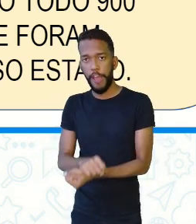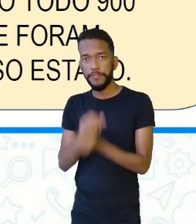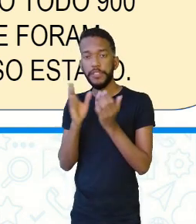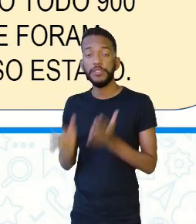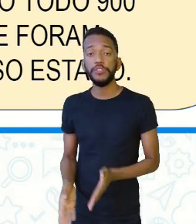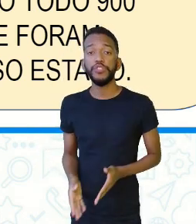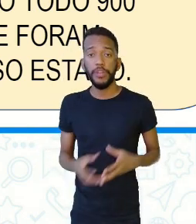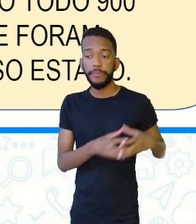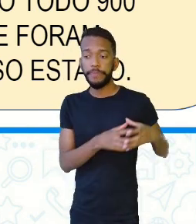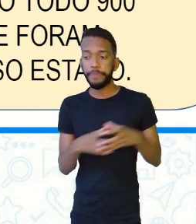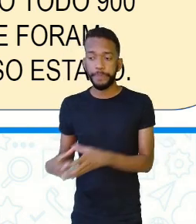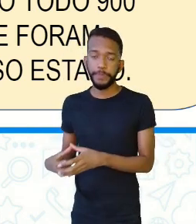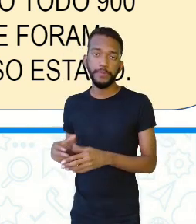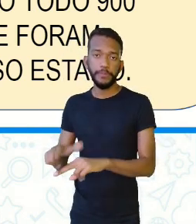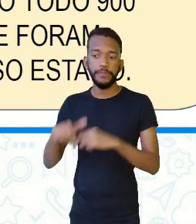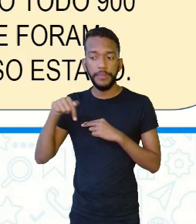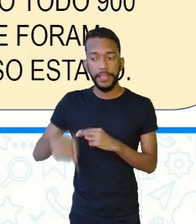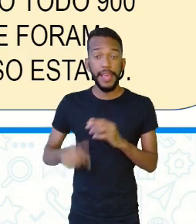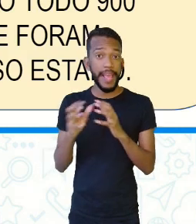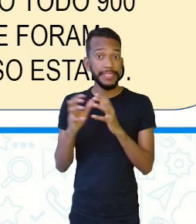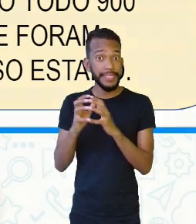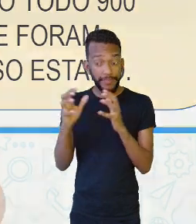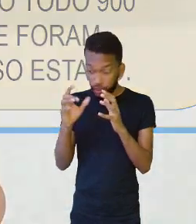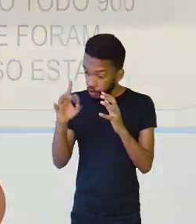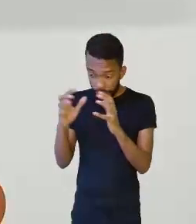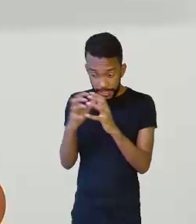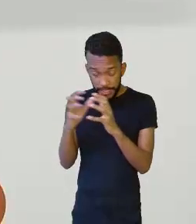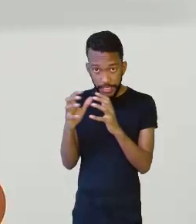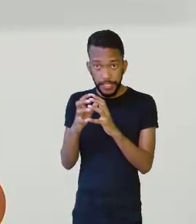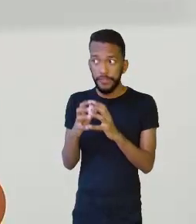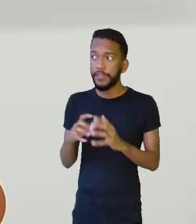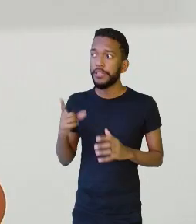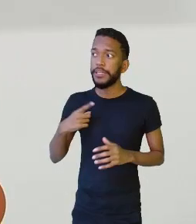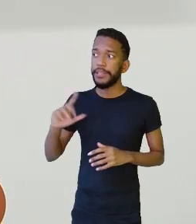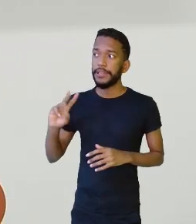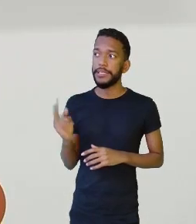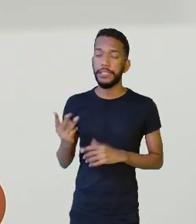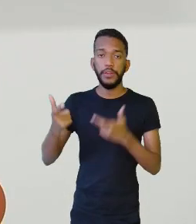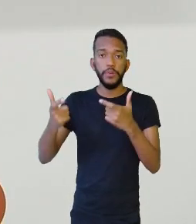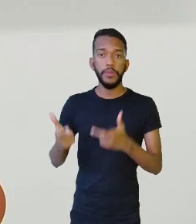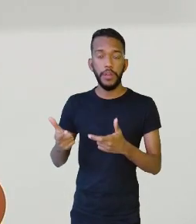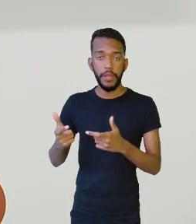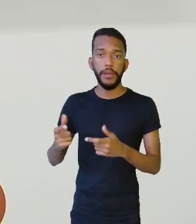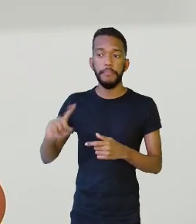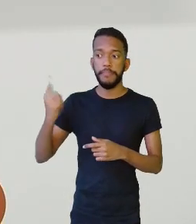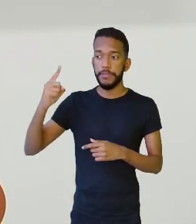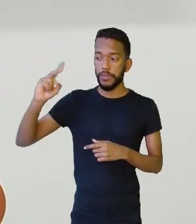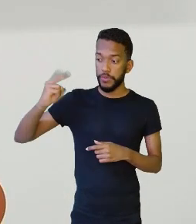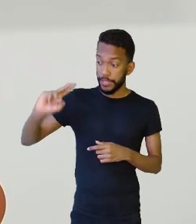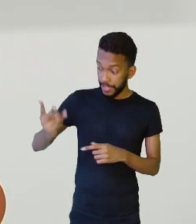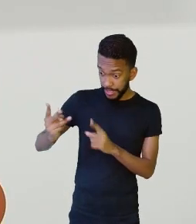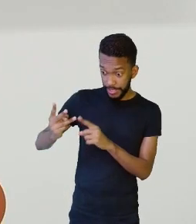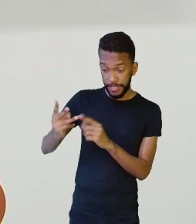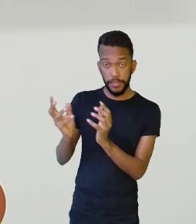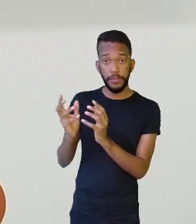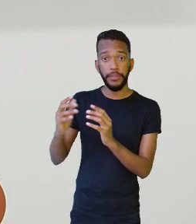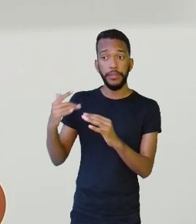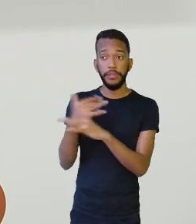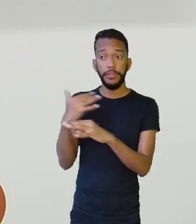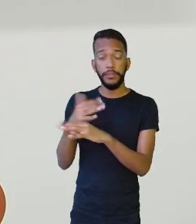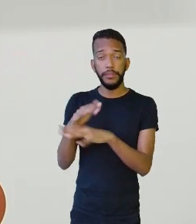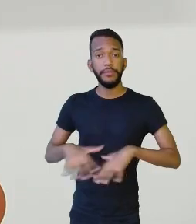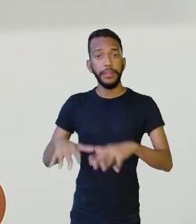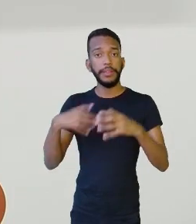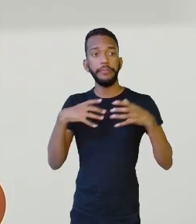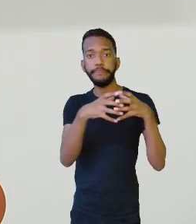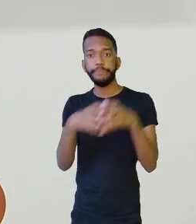trazidas, escravizadas para Recife, só para Recife. Terceiro lugar no Brasil em quantidade de pessoas escravizadas. E